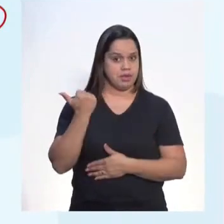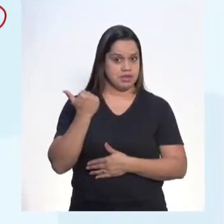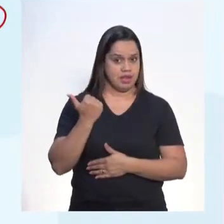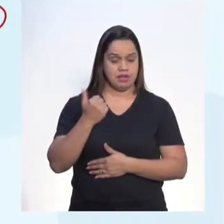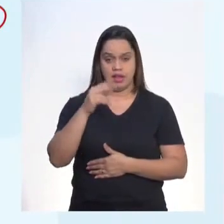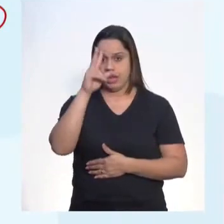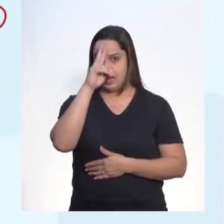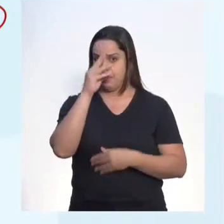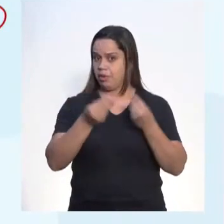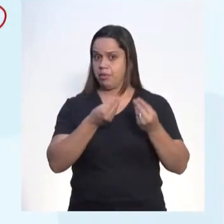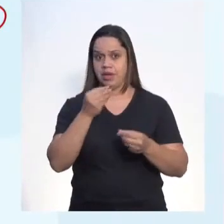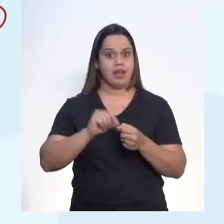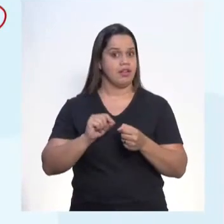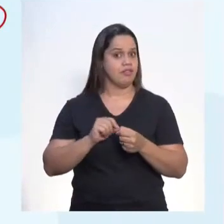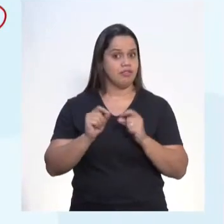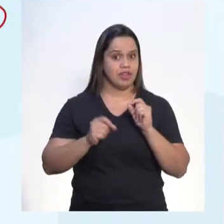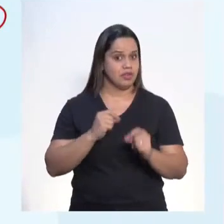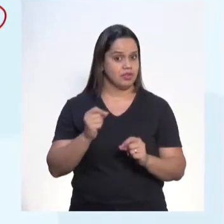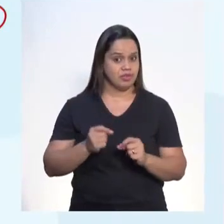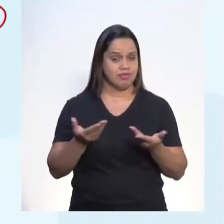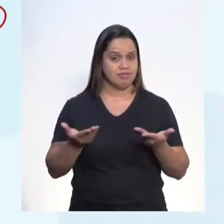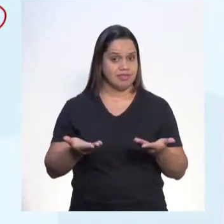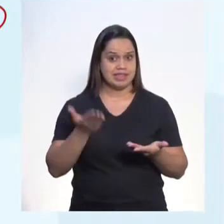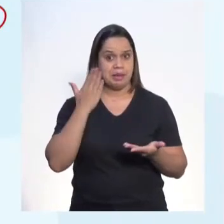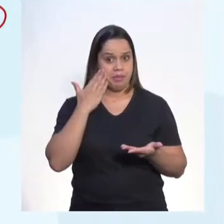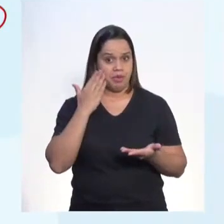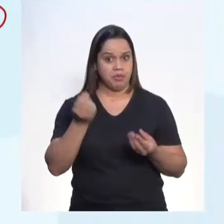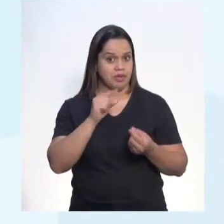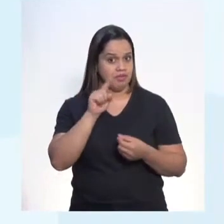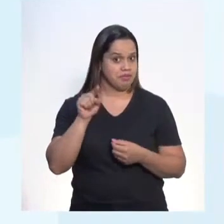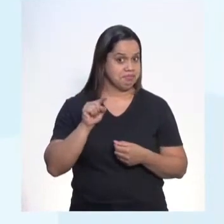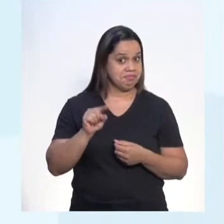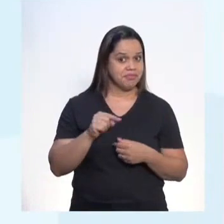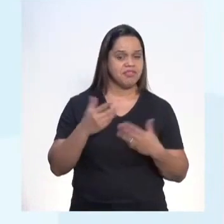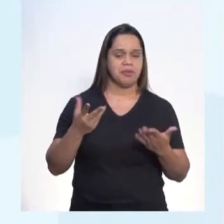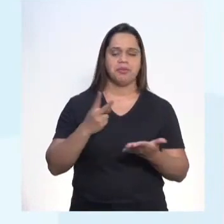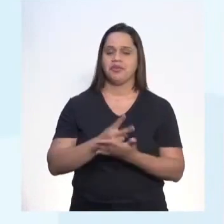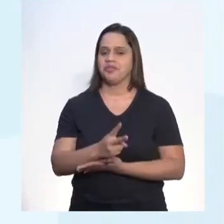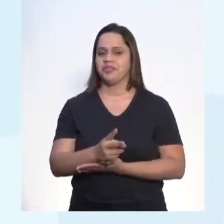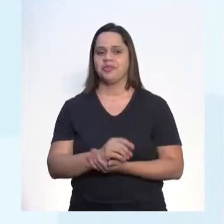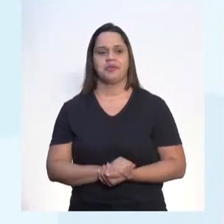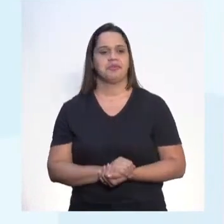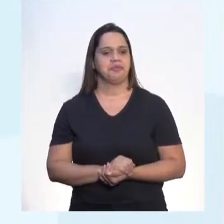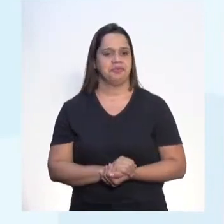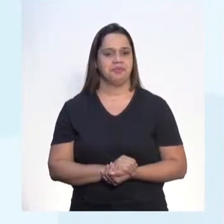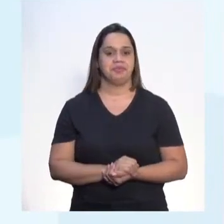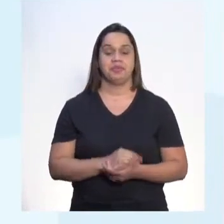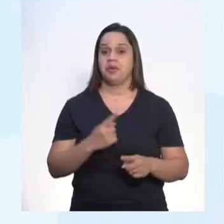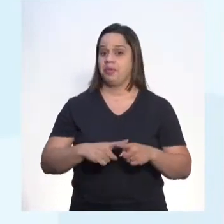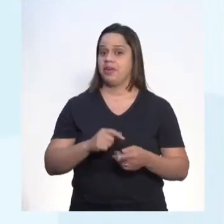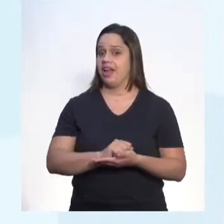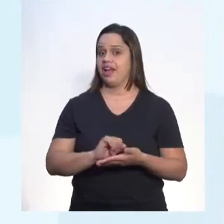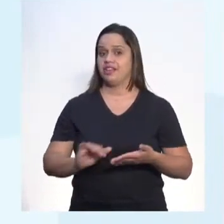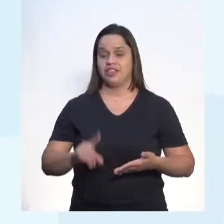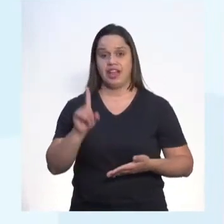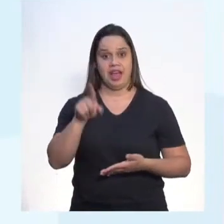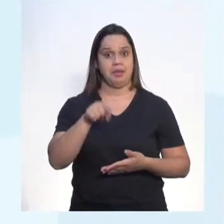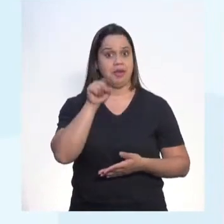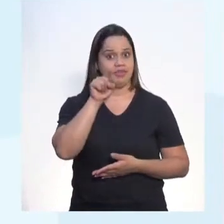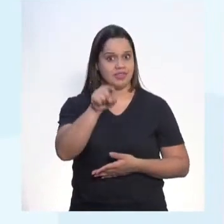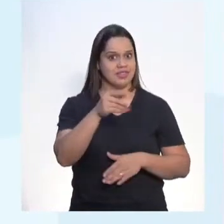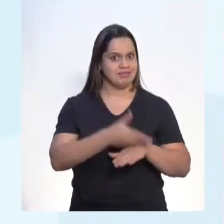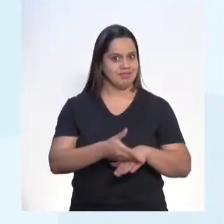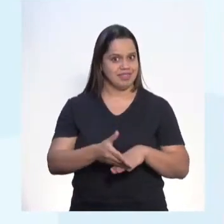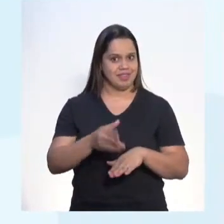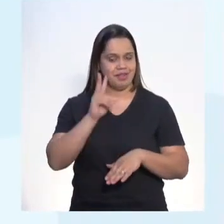era feito esse diagrama de árvores? Bom, vamos então continuar. Porque agora a atividade é para